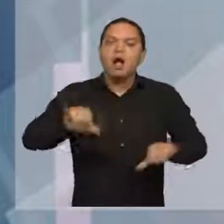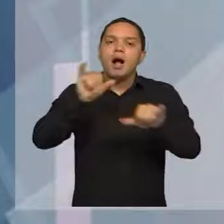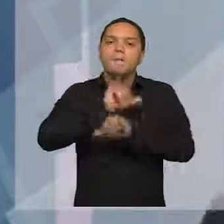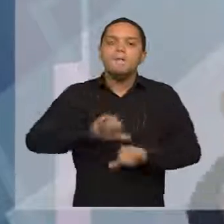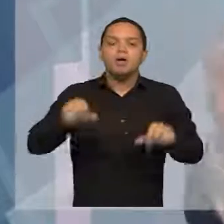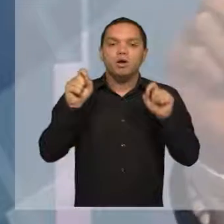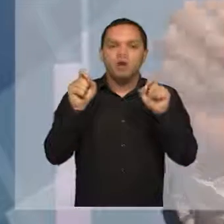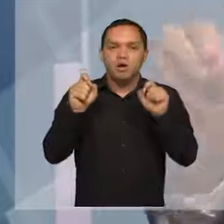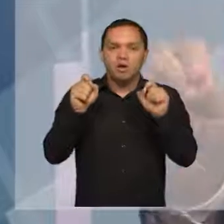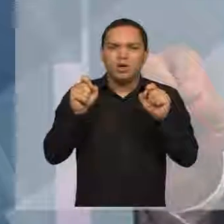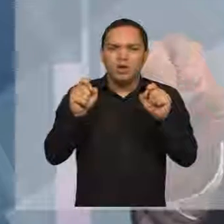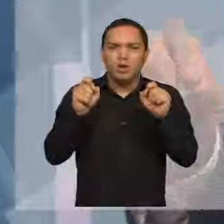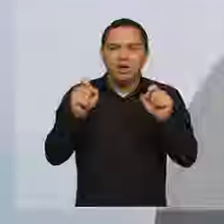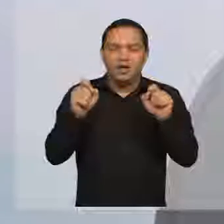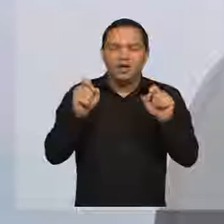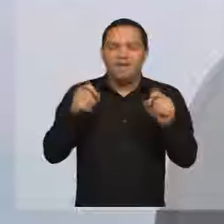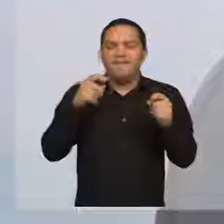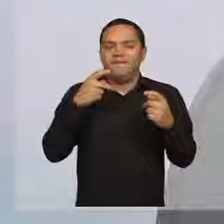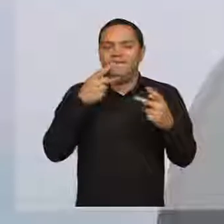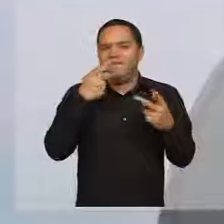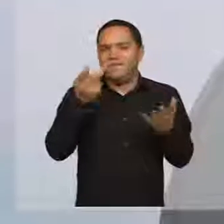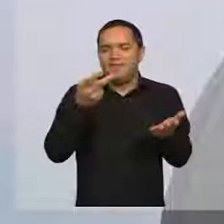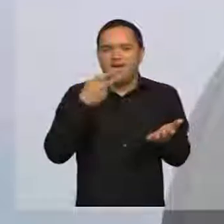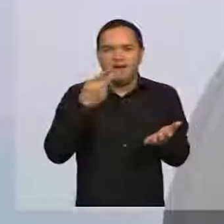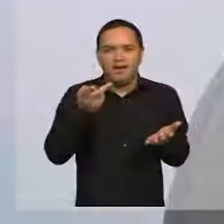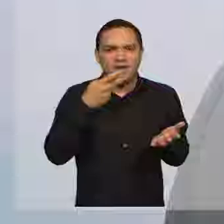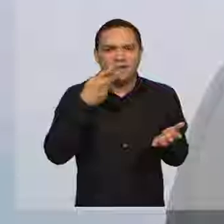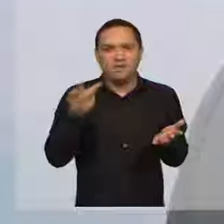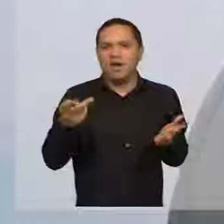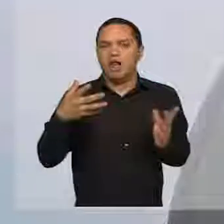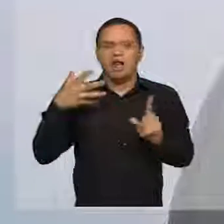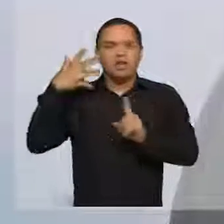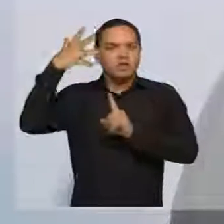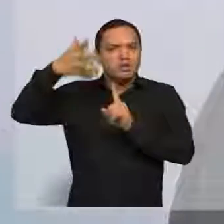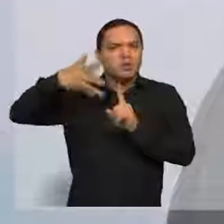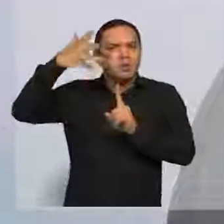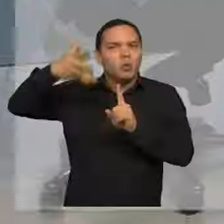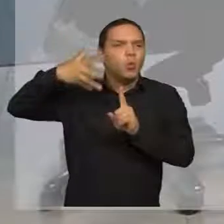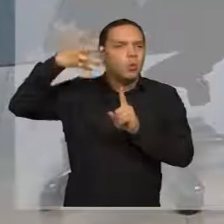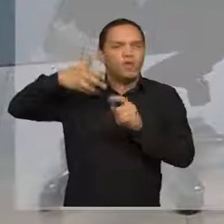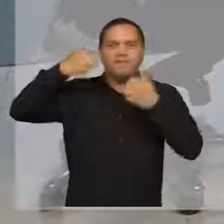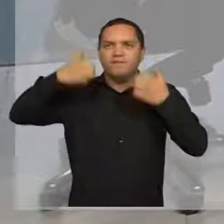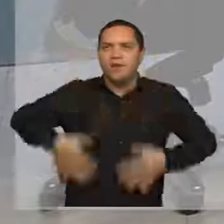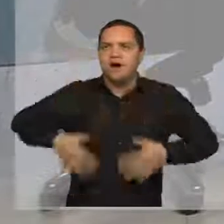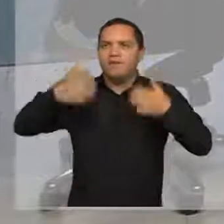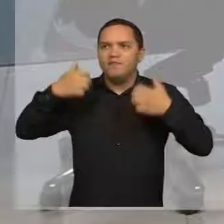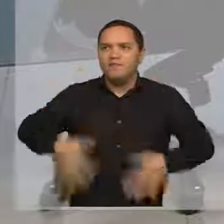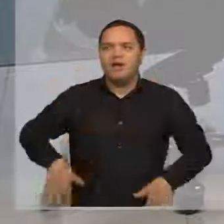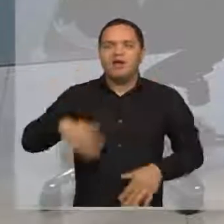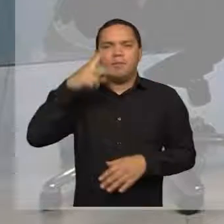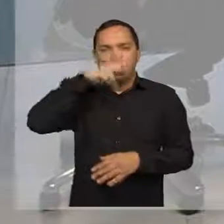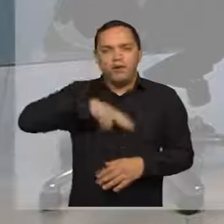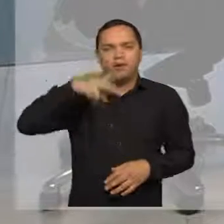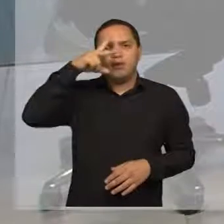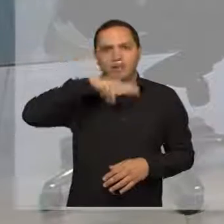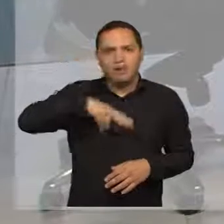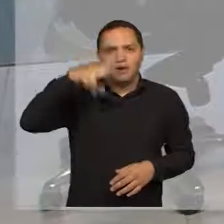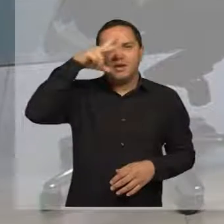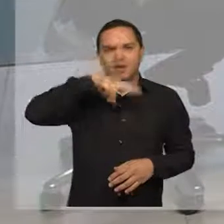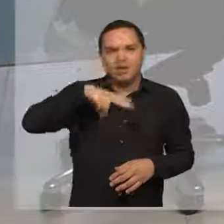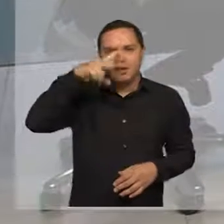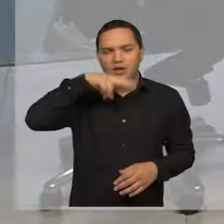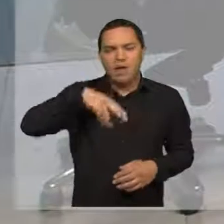em cima de pequenos, né, discursos que se repetiam, né? Na verdade, o